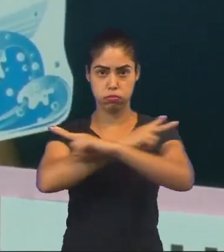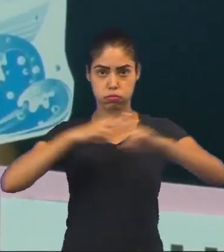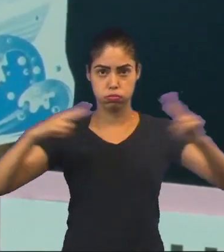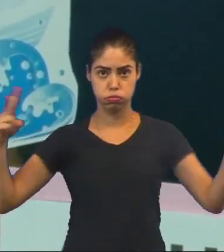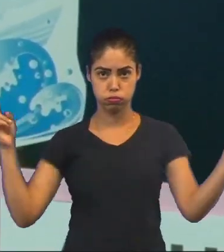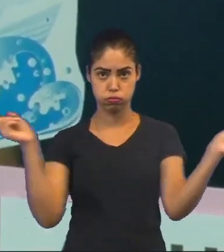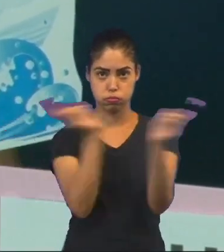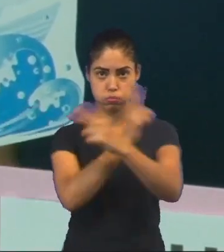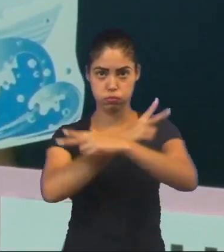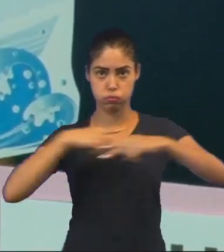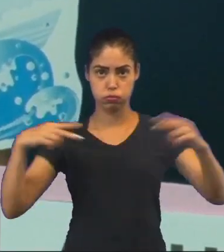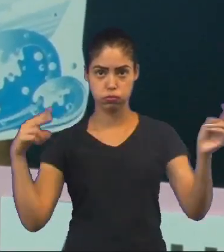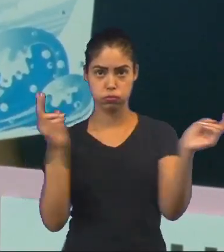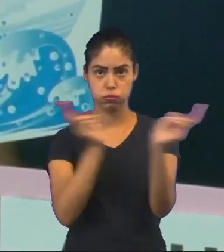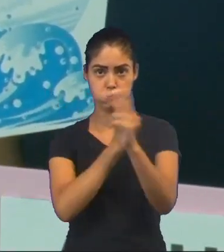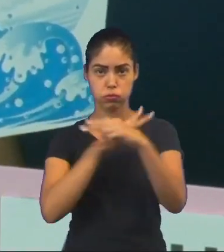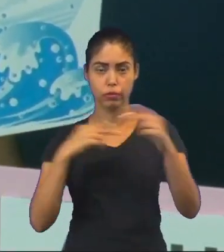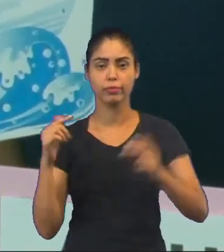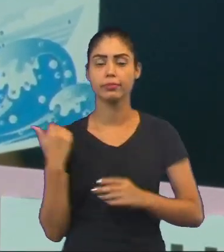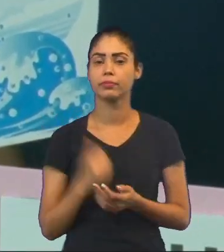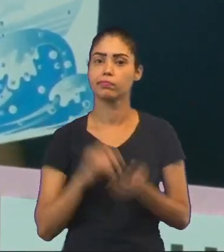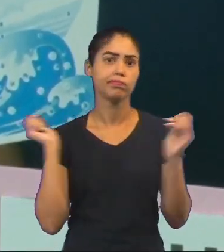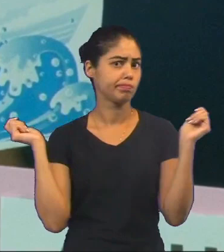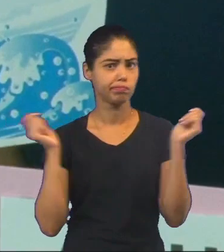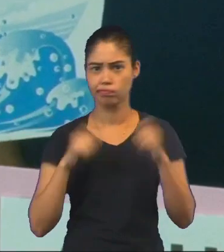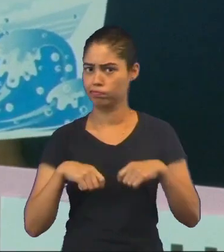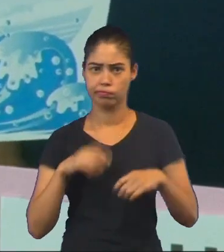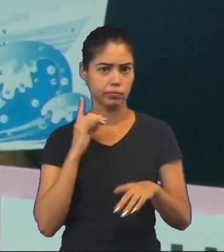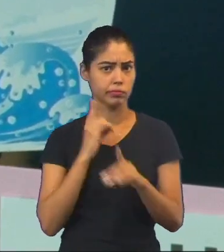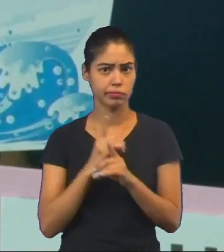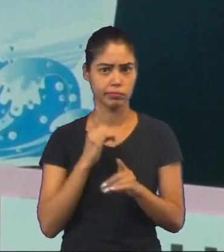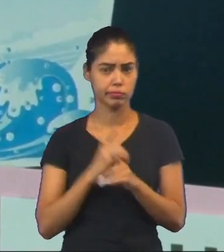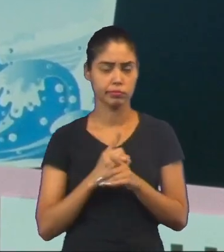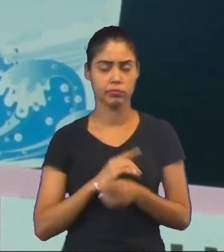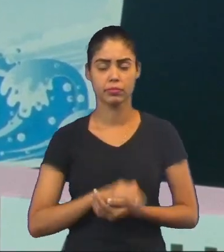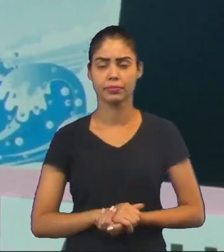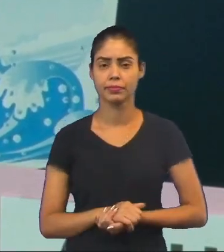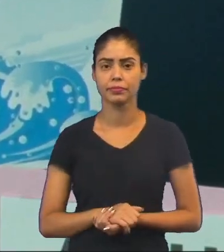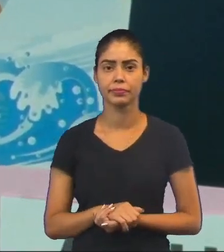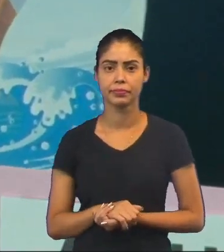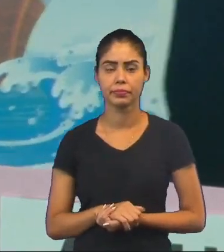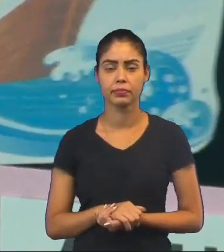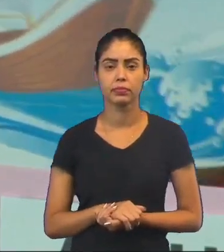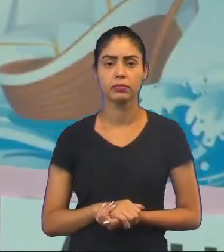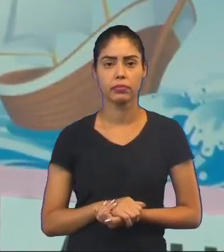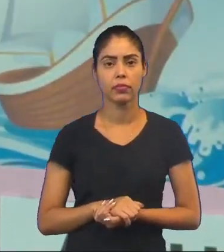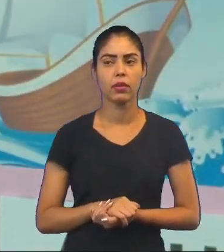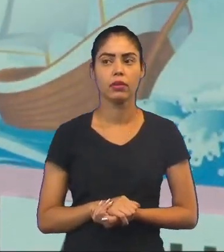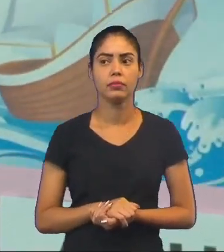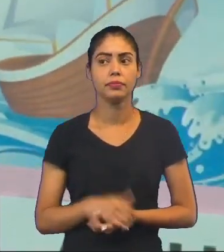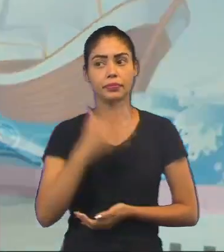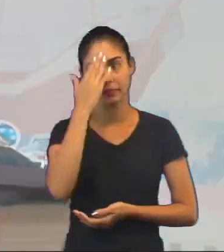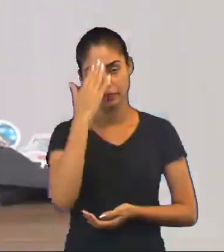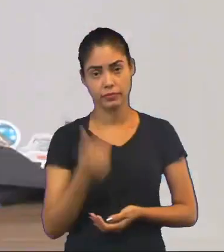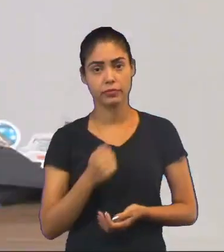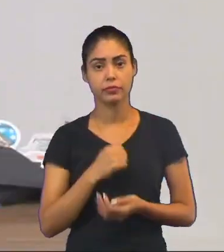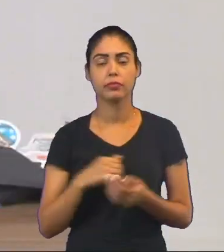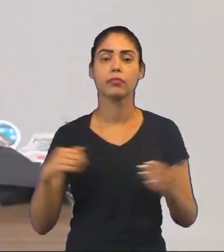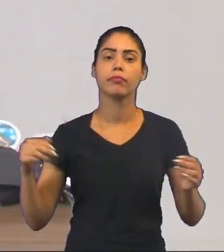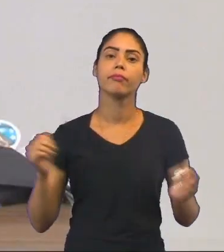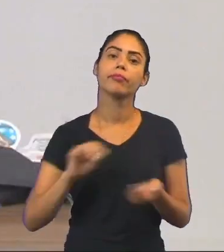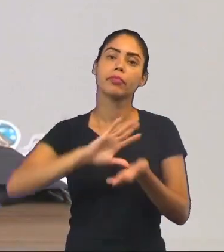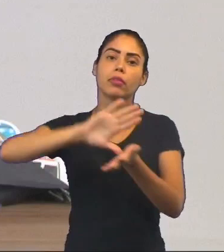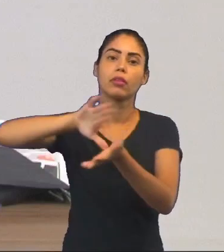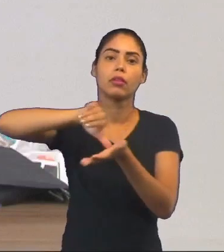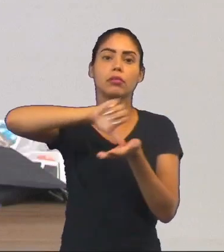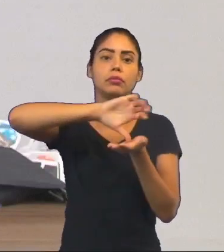nossa região do estado do Acre, não é possível encontrar barcos à vela, não é mesmo? Então, nós já sabemos que o barco à